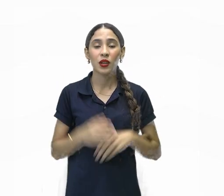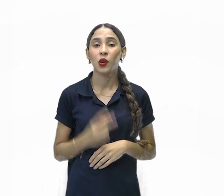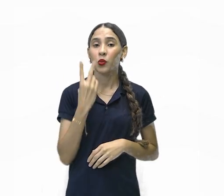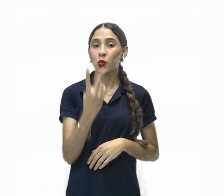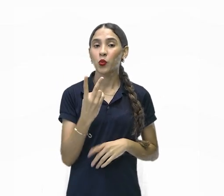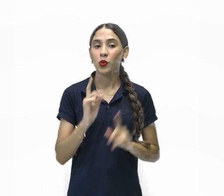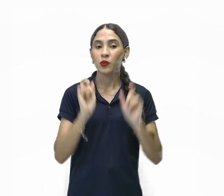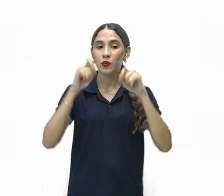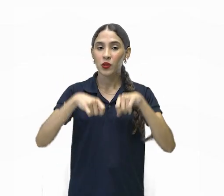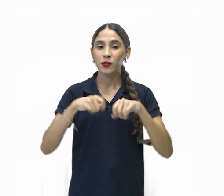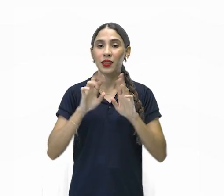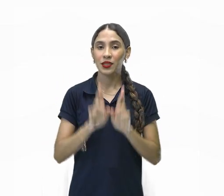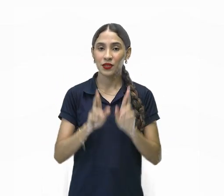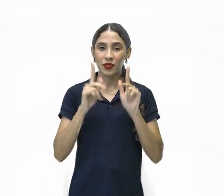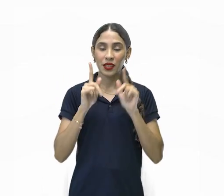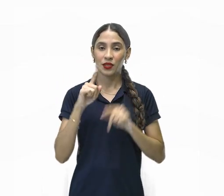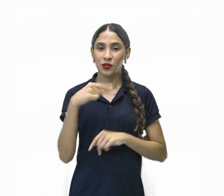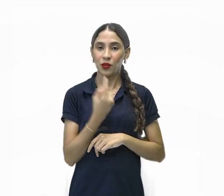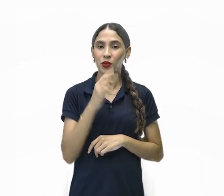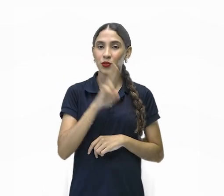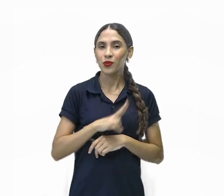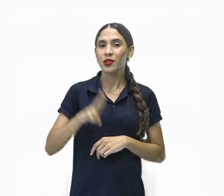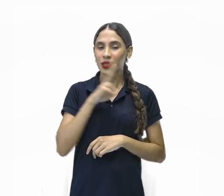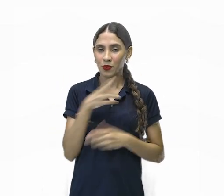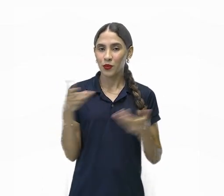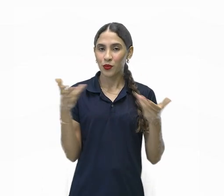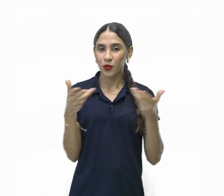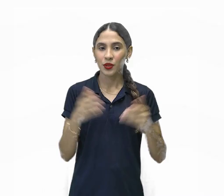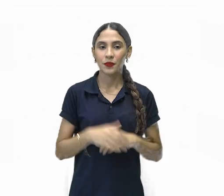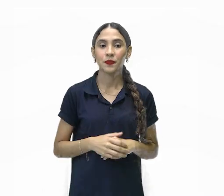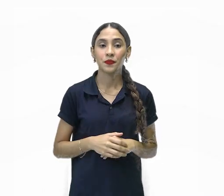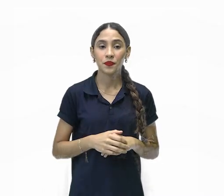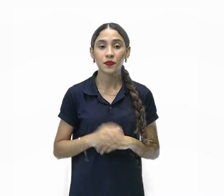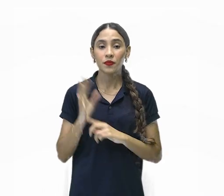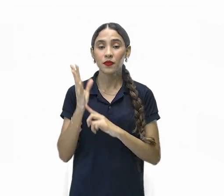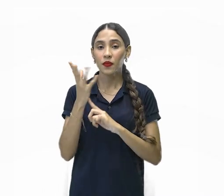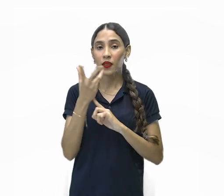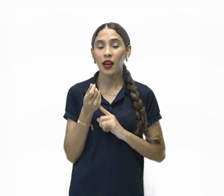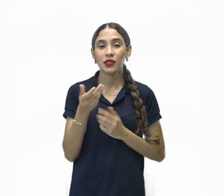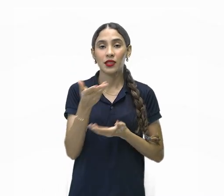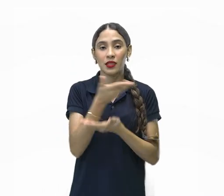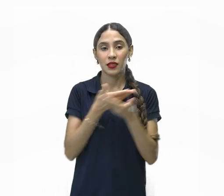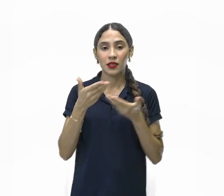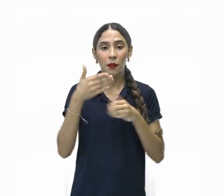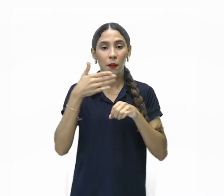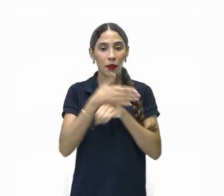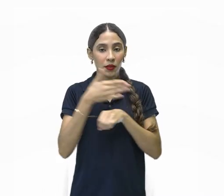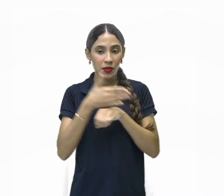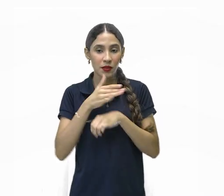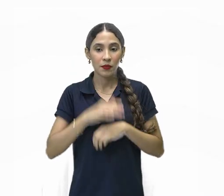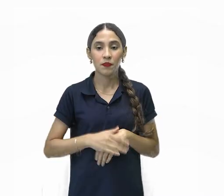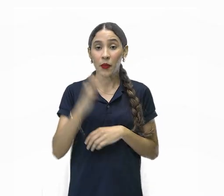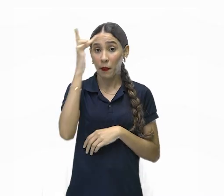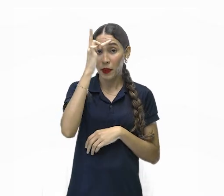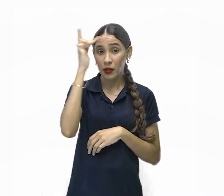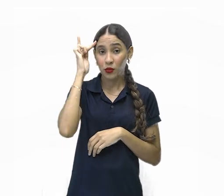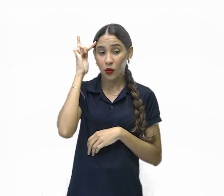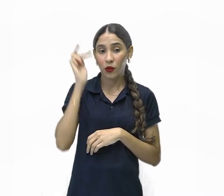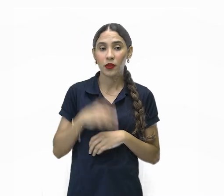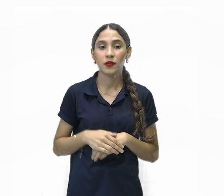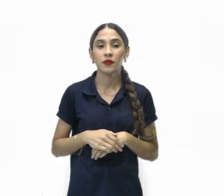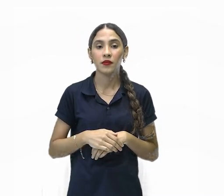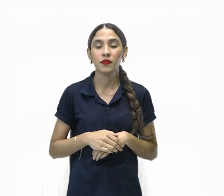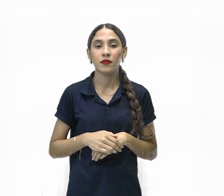duas possibilidades diferentes que usamos muito atualmente. É a arte interativa, onde o